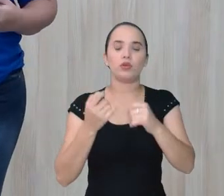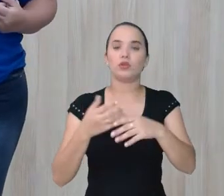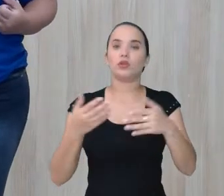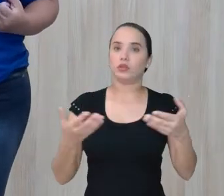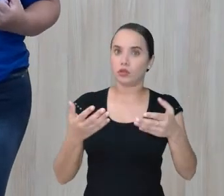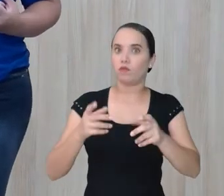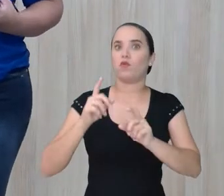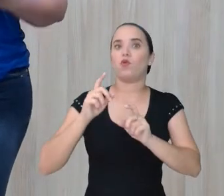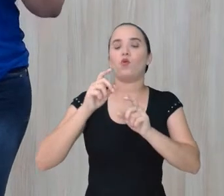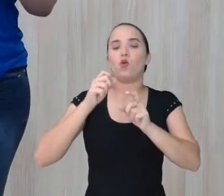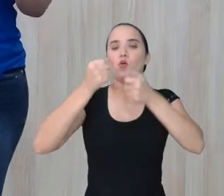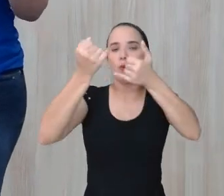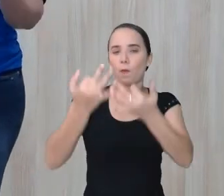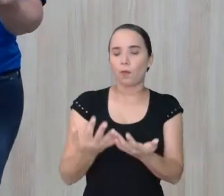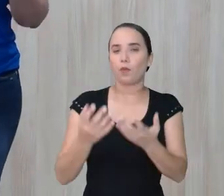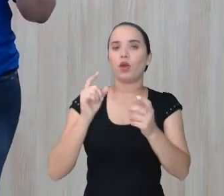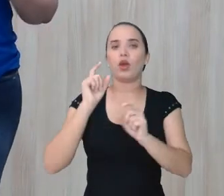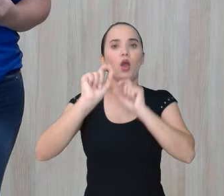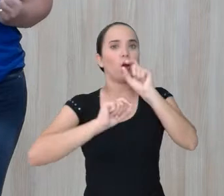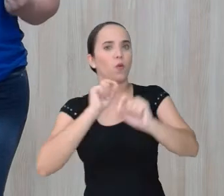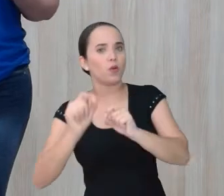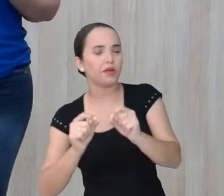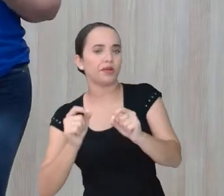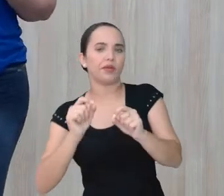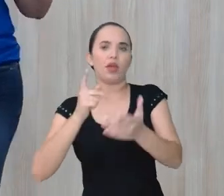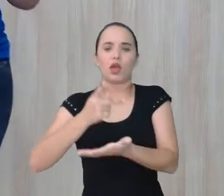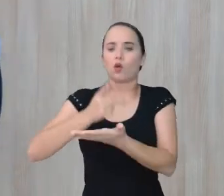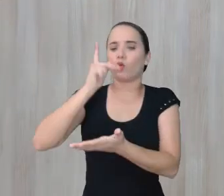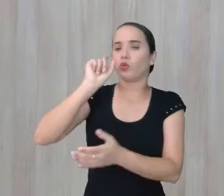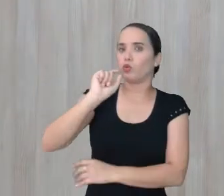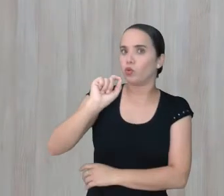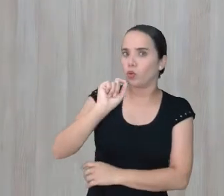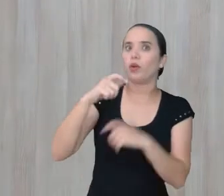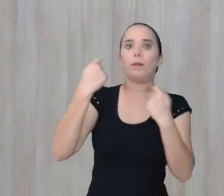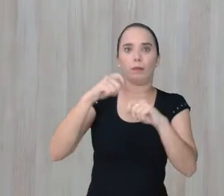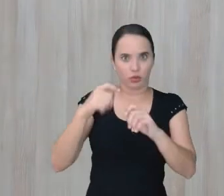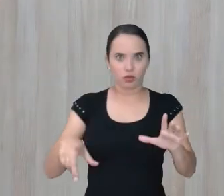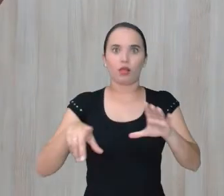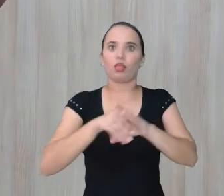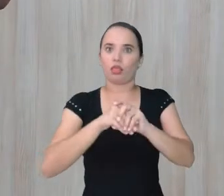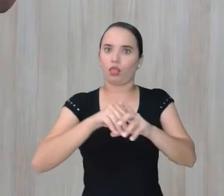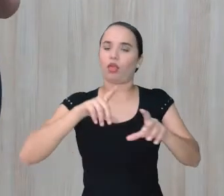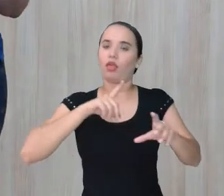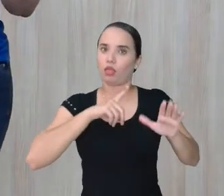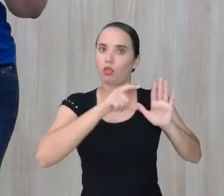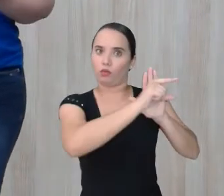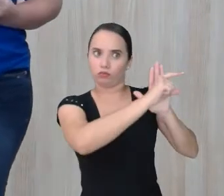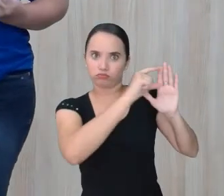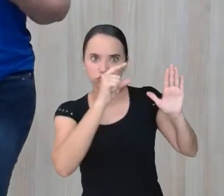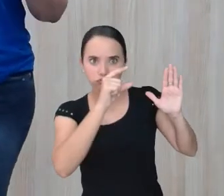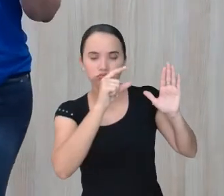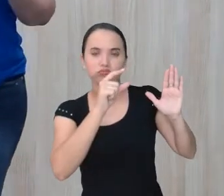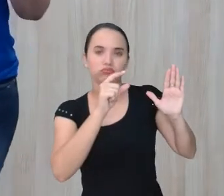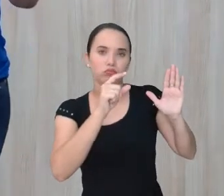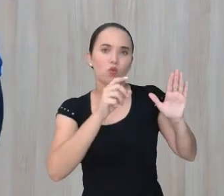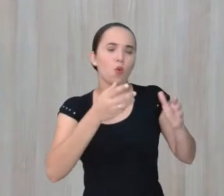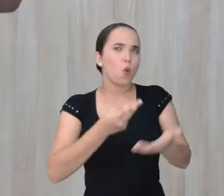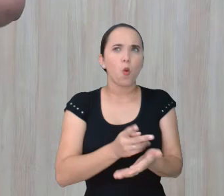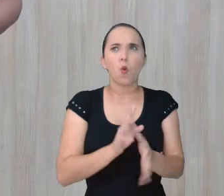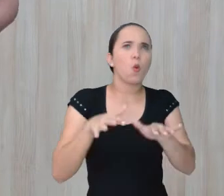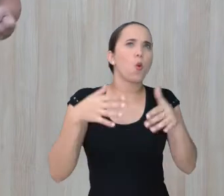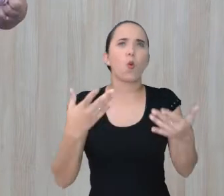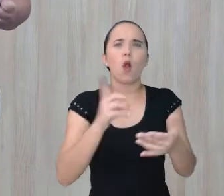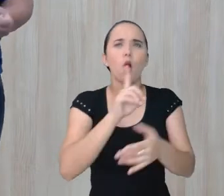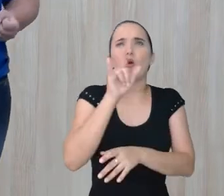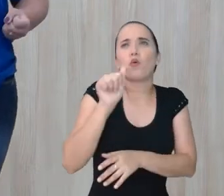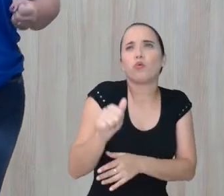essas informações. O que aconteceu? Precisa estar ali no primeiro parágrafo. Quando aconteceu? Precisa estar ali